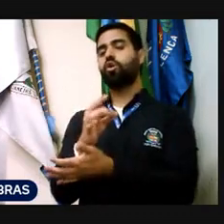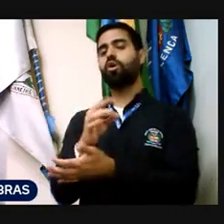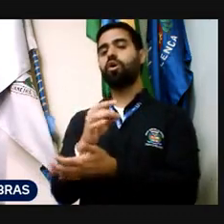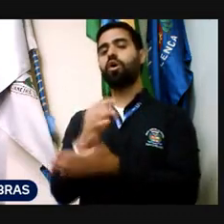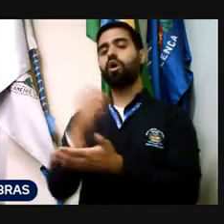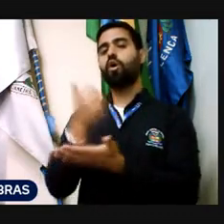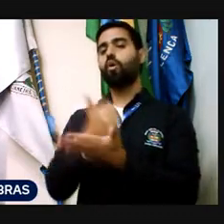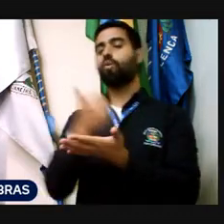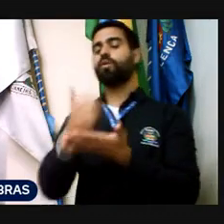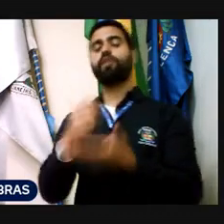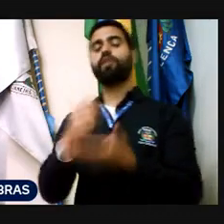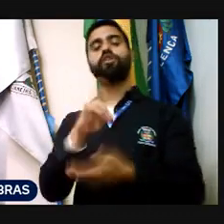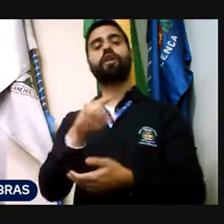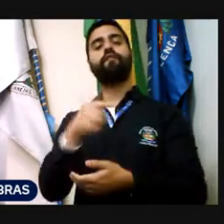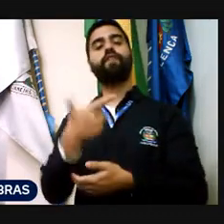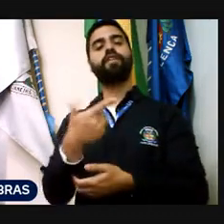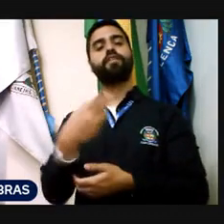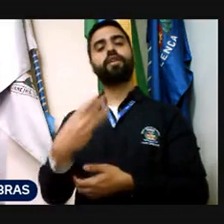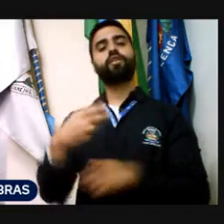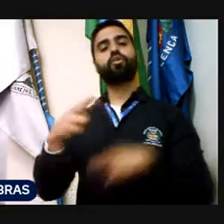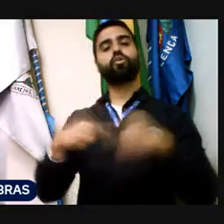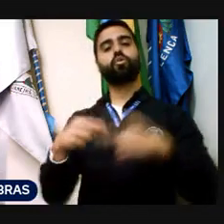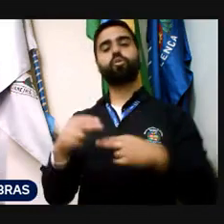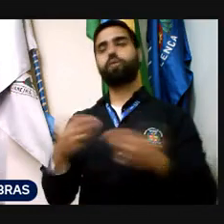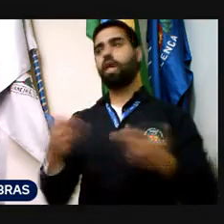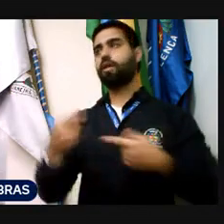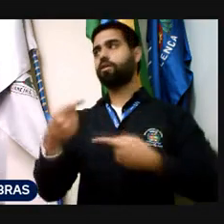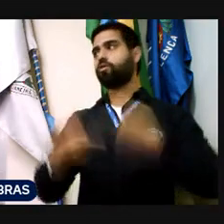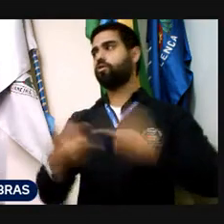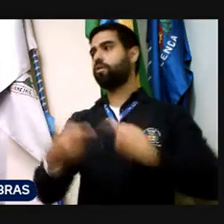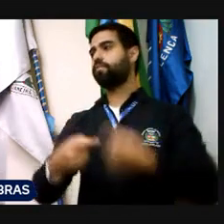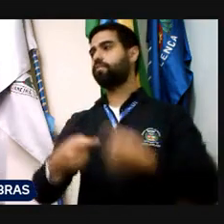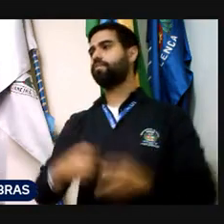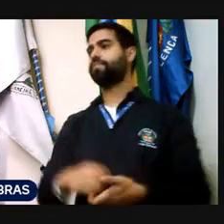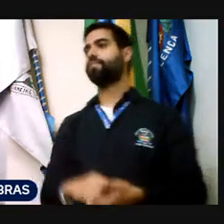julho do presente ano. Está em discussão.